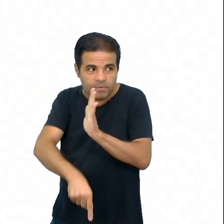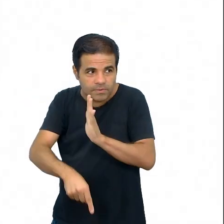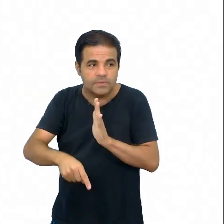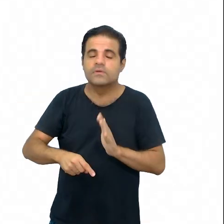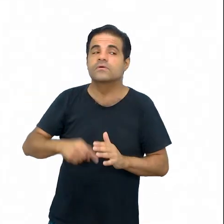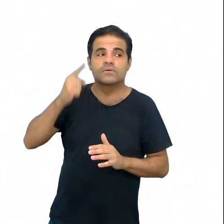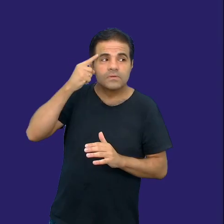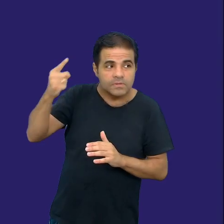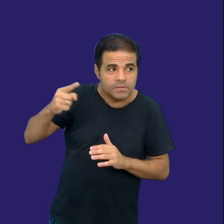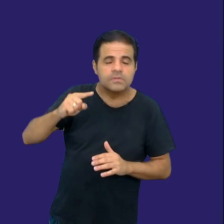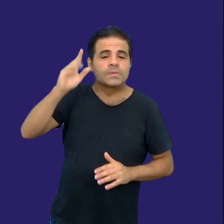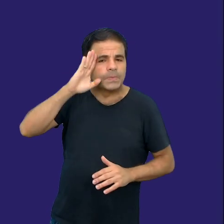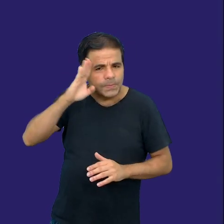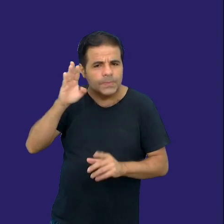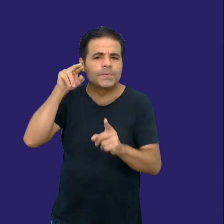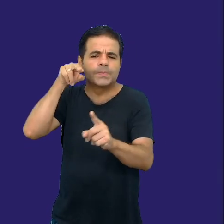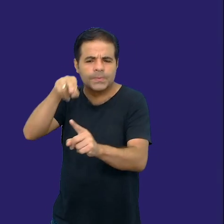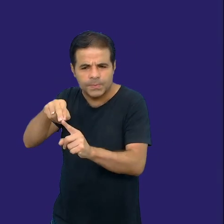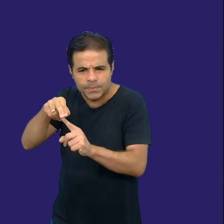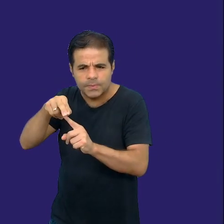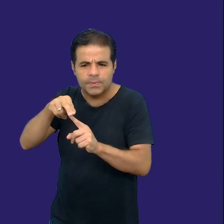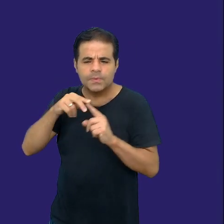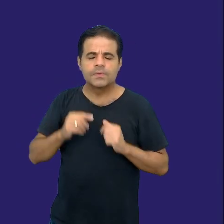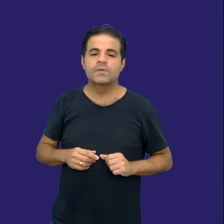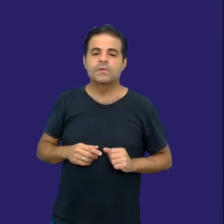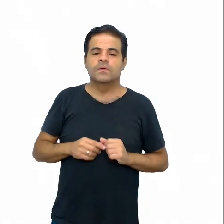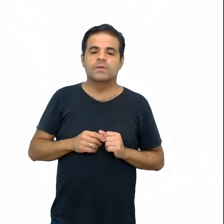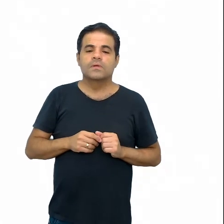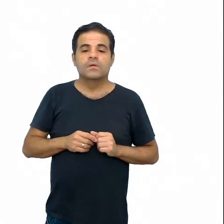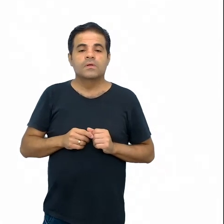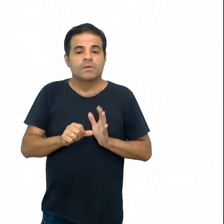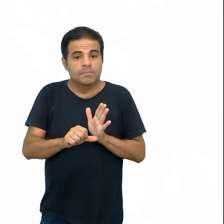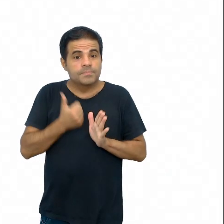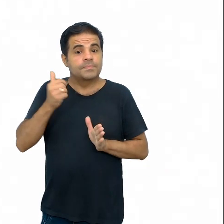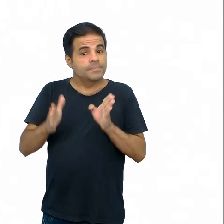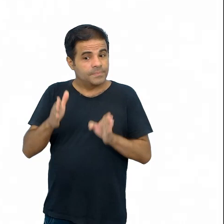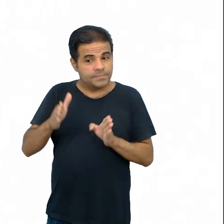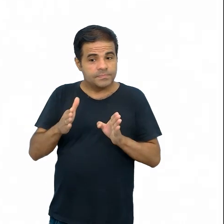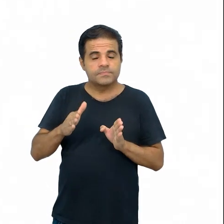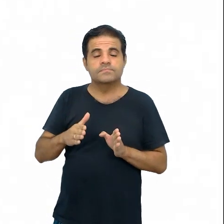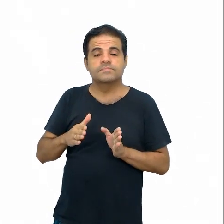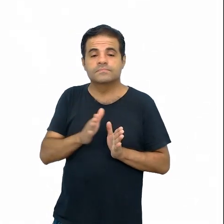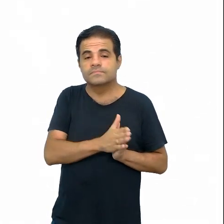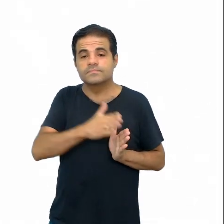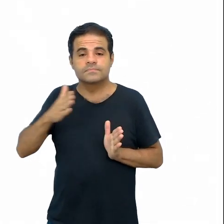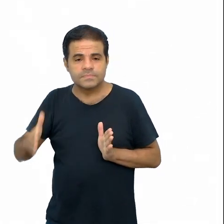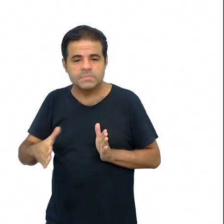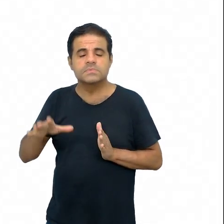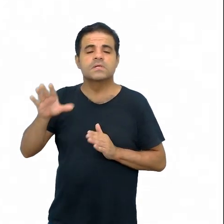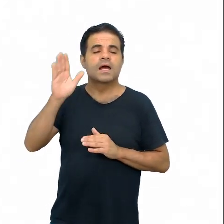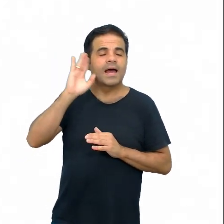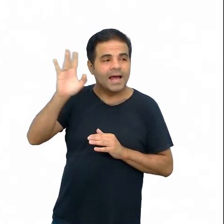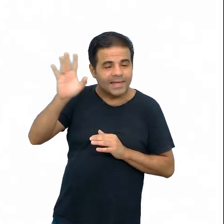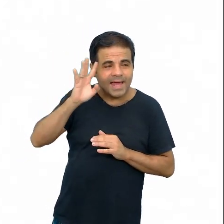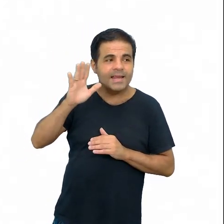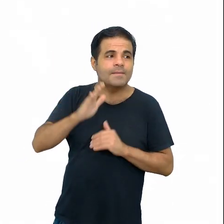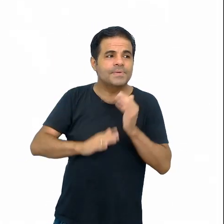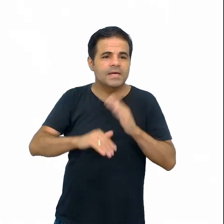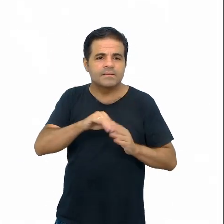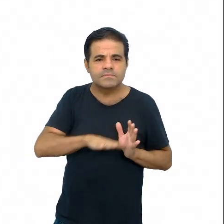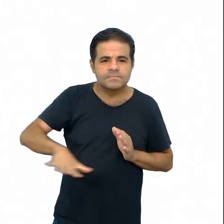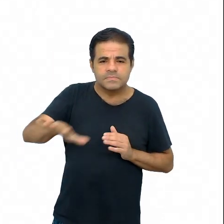os conhecimentos, tá bom? Então, neste primeiro momento, estamos aqui caminhando já para a questão teórica, e